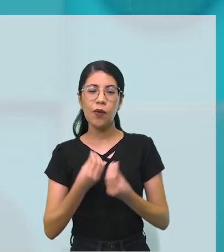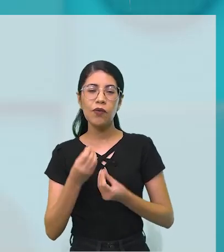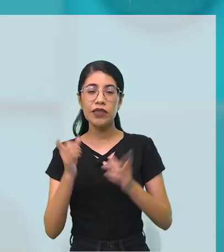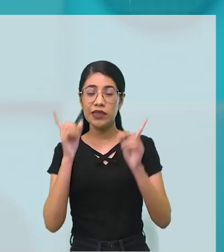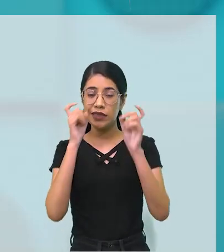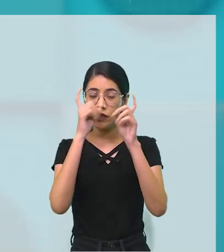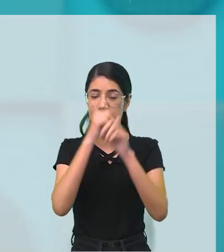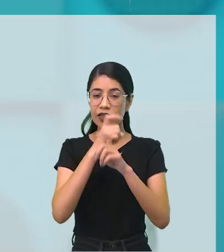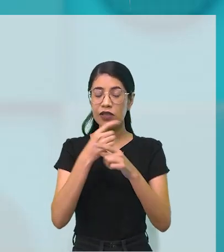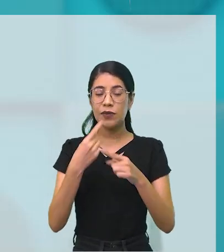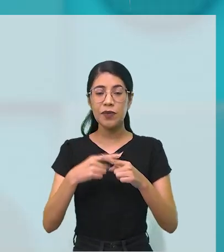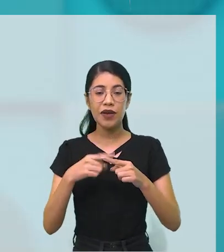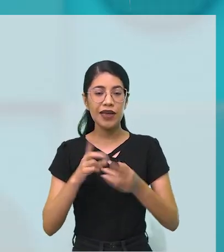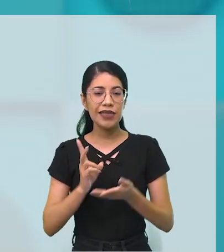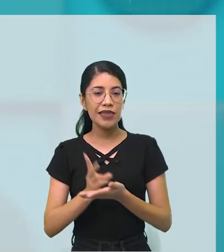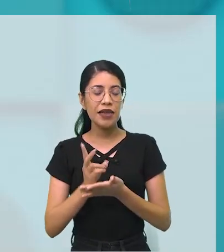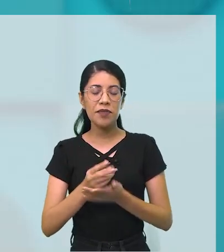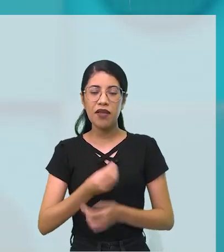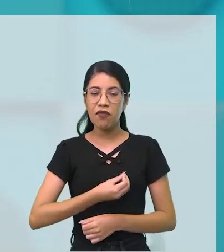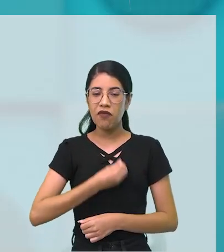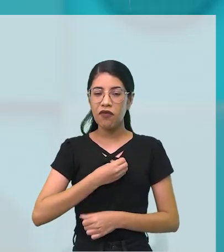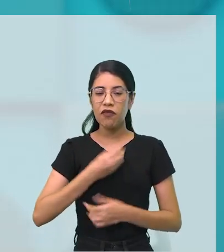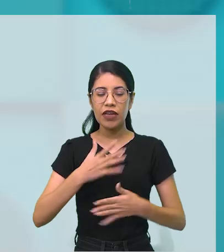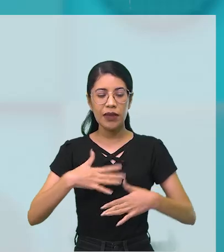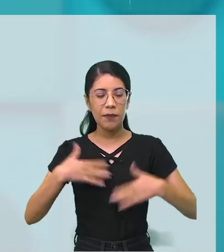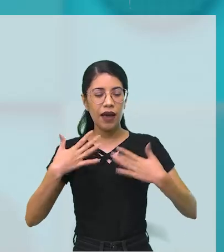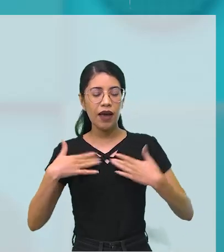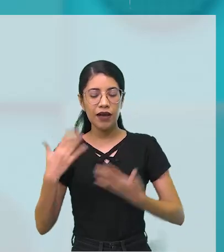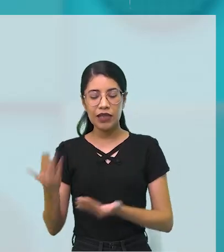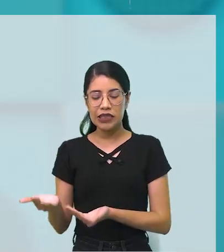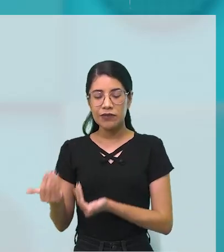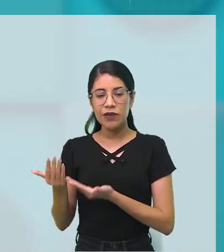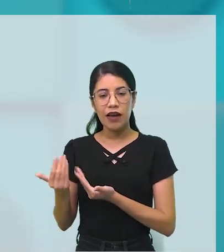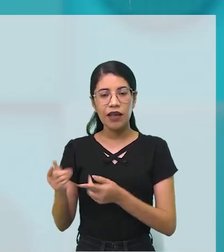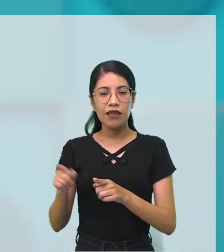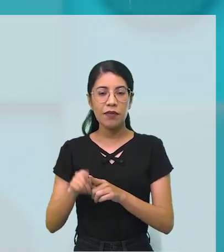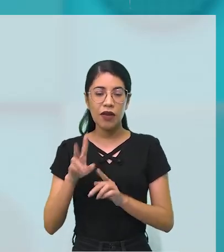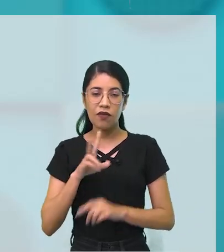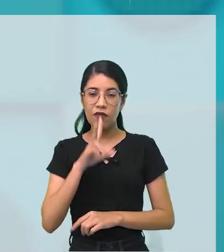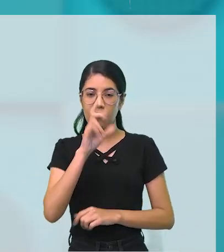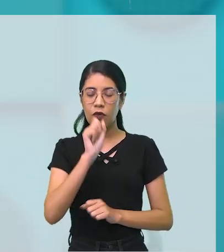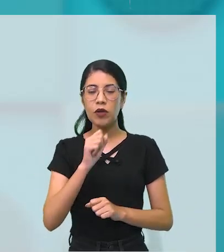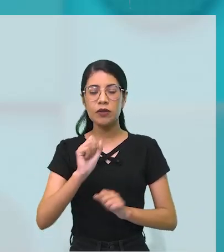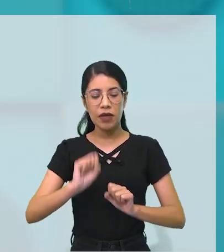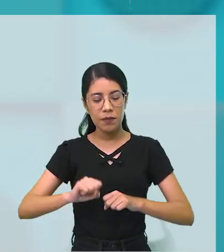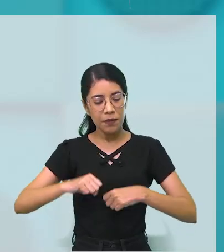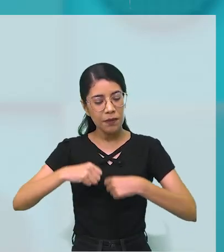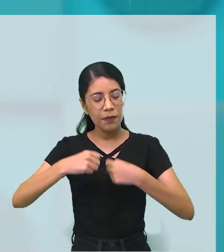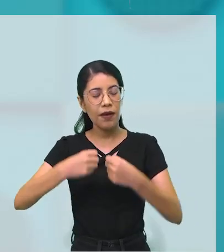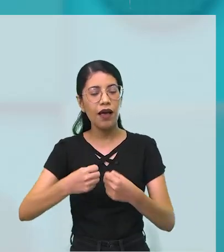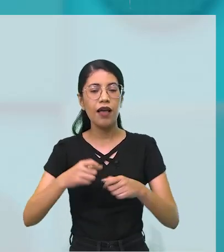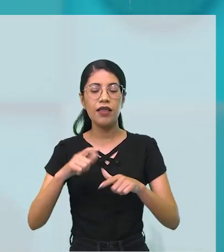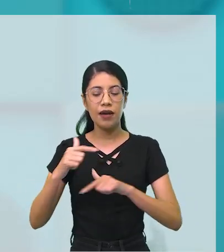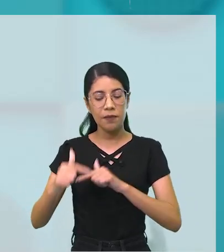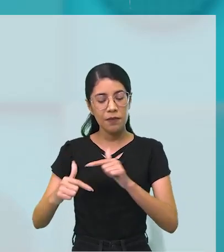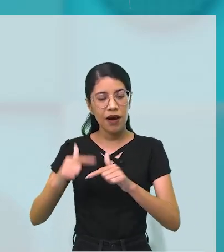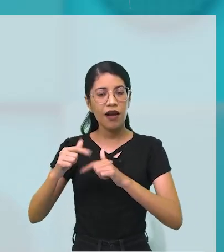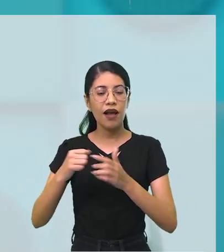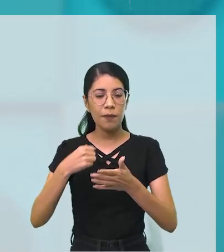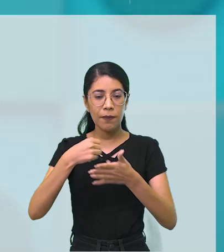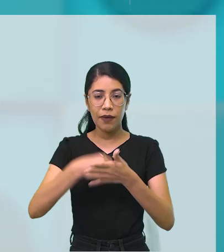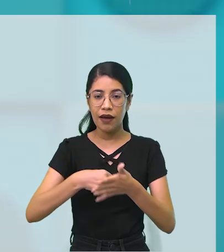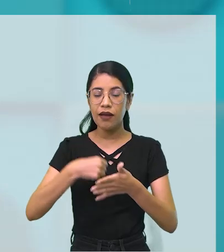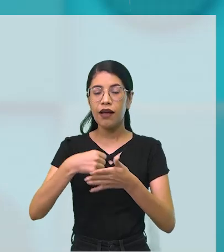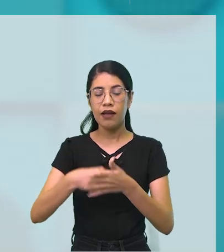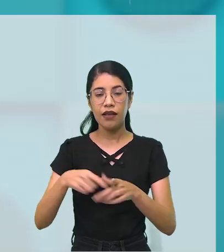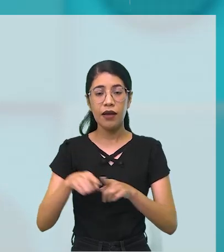porque a gente quer sempre o quê? Ter vida, juventude, força para conquistar nossas coisas e trabalhar. E de